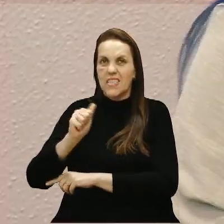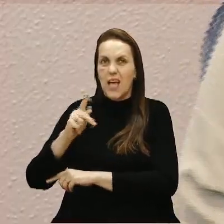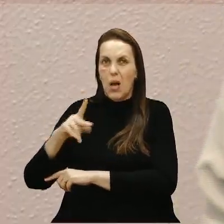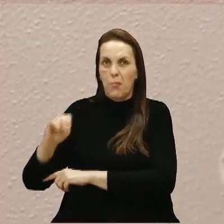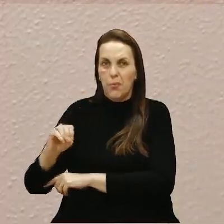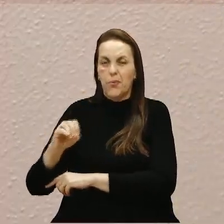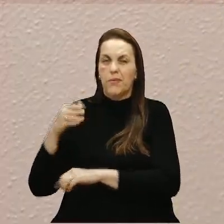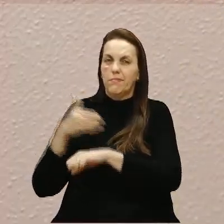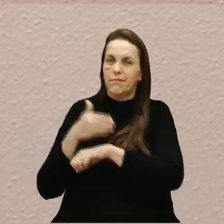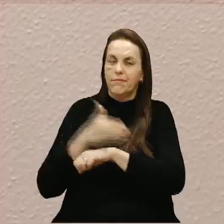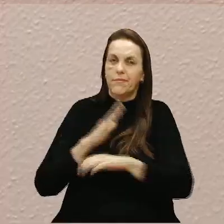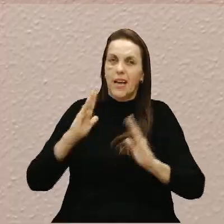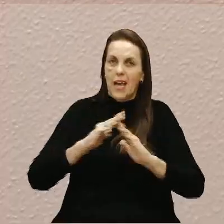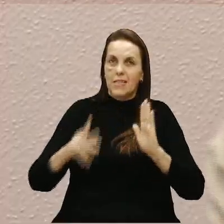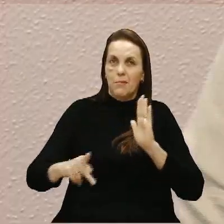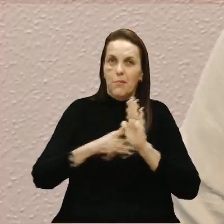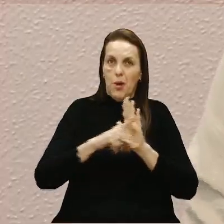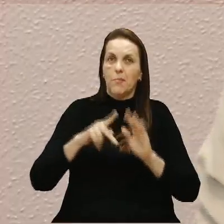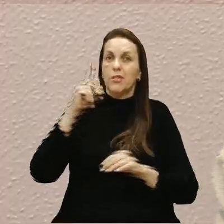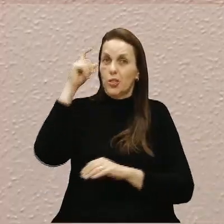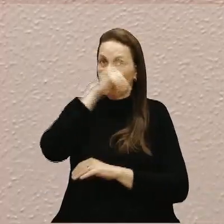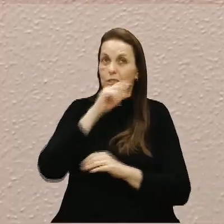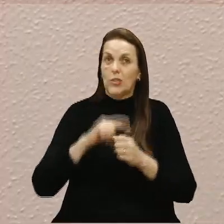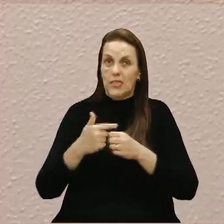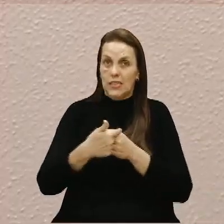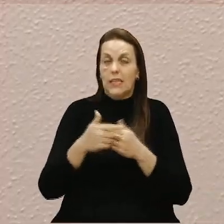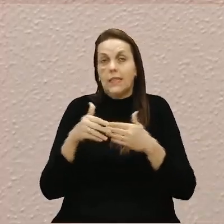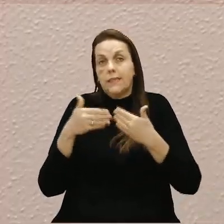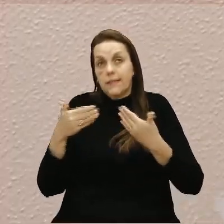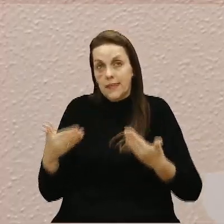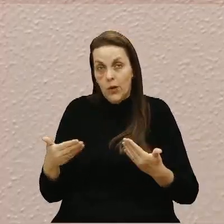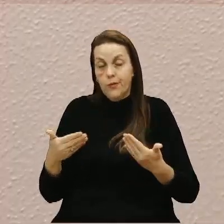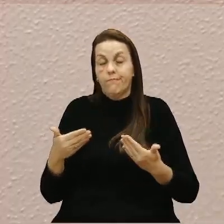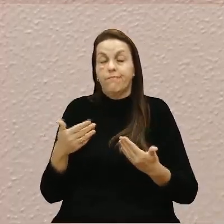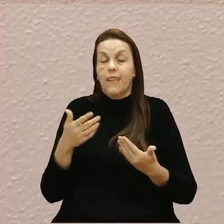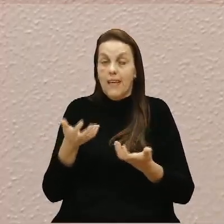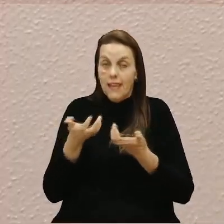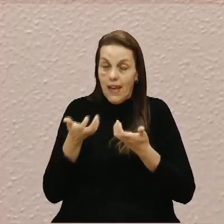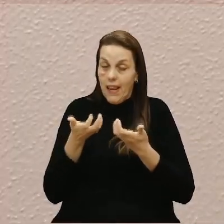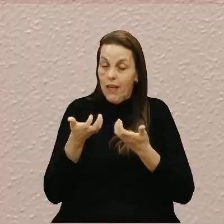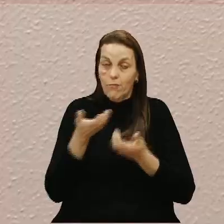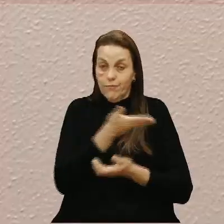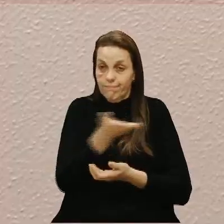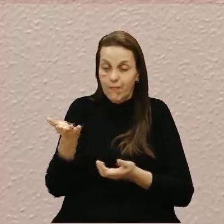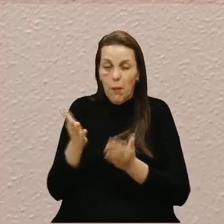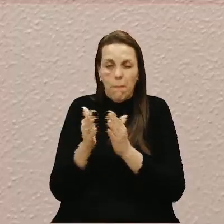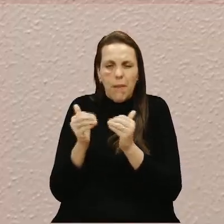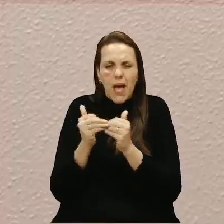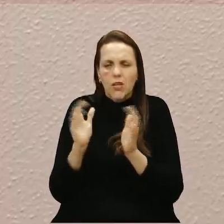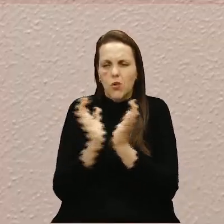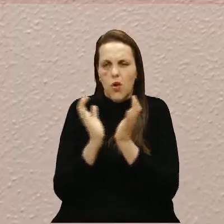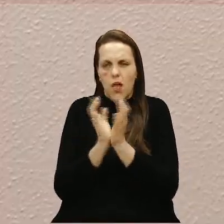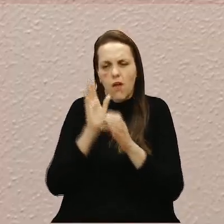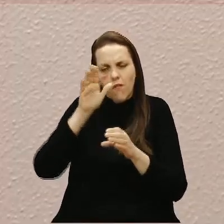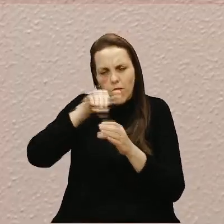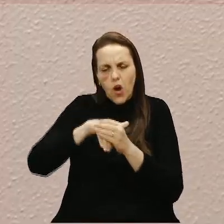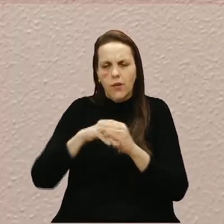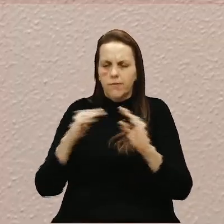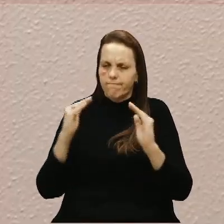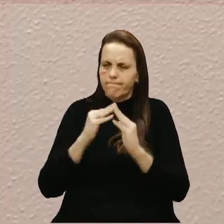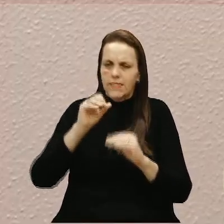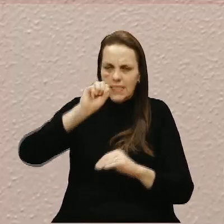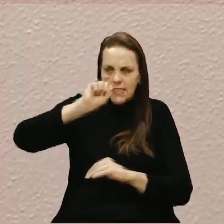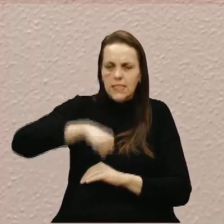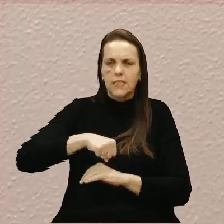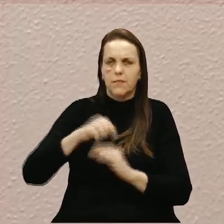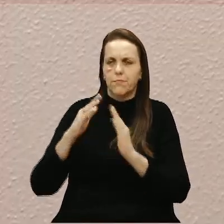a uma casa própria, né, na nossa cidade. Portanto, desejamos e peço aos colegas que votem a favor, votem sim a esse